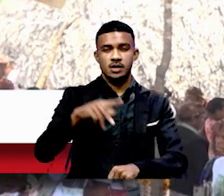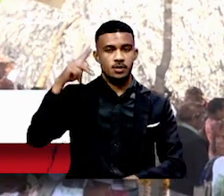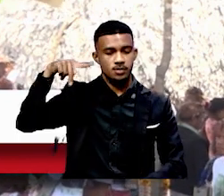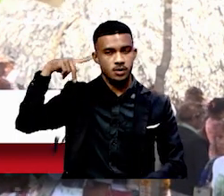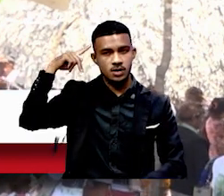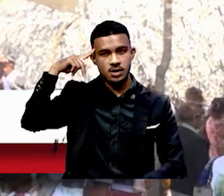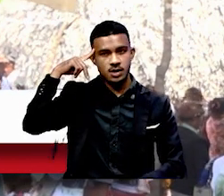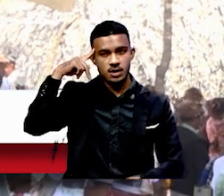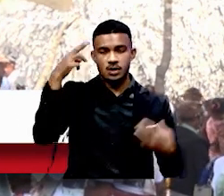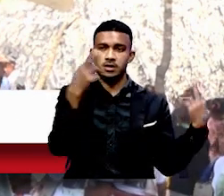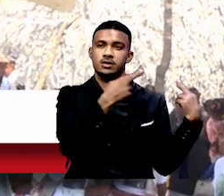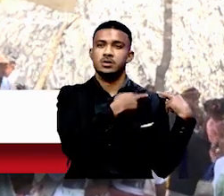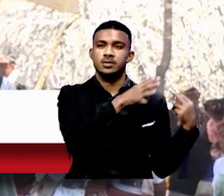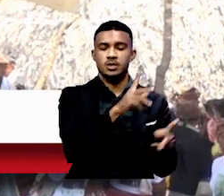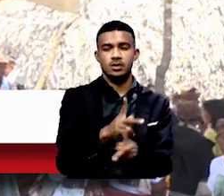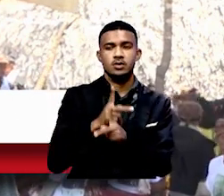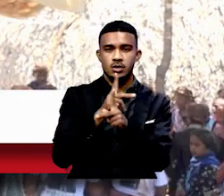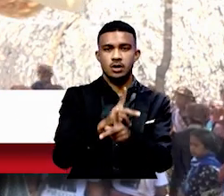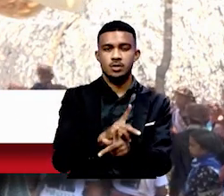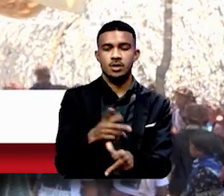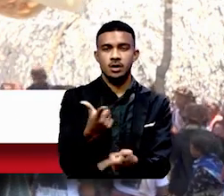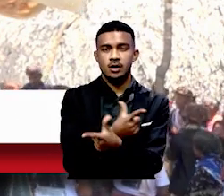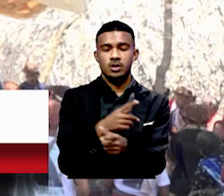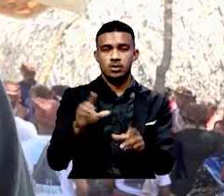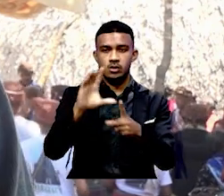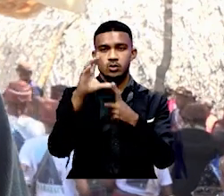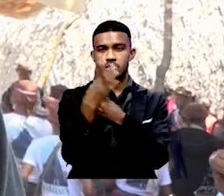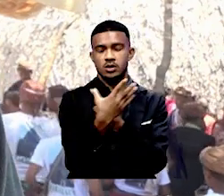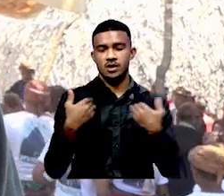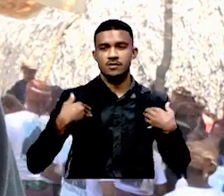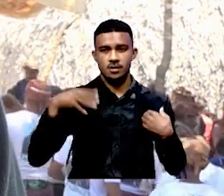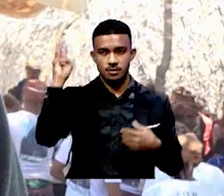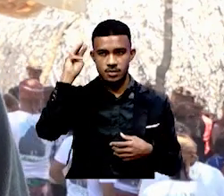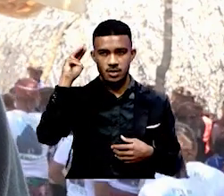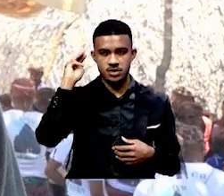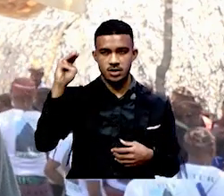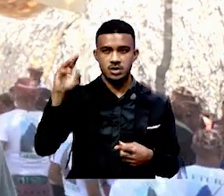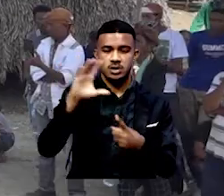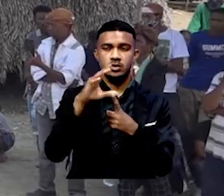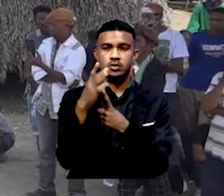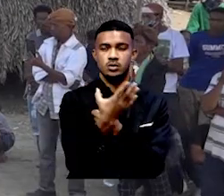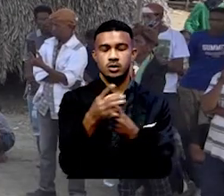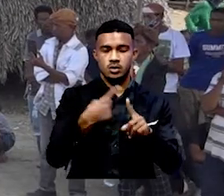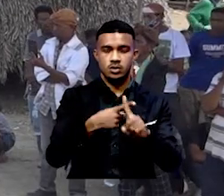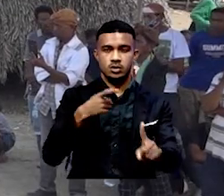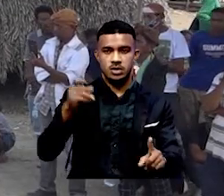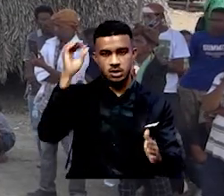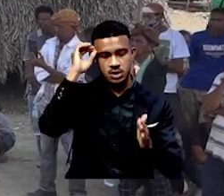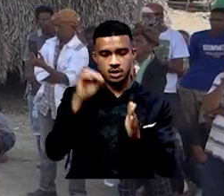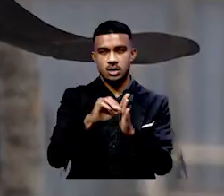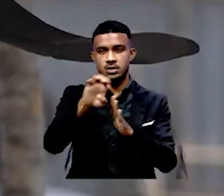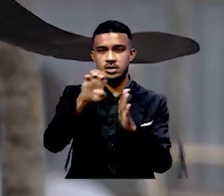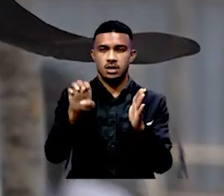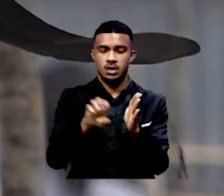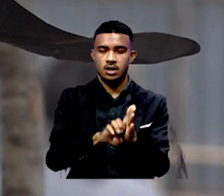preservação ou proteção ba patrimônio cultural. E o Ministério de Ensino Superior, Ciência e Cultura, e a Secretaria de Estado, Arte e Cultura,